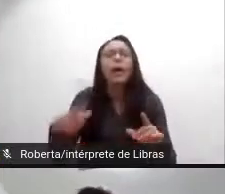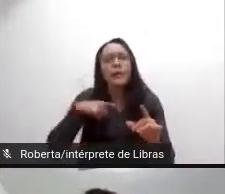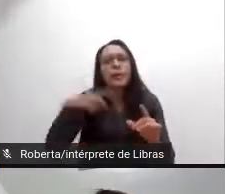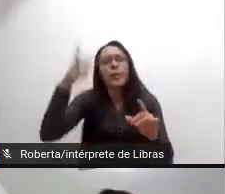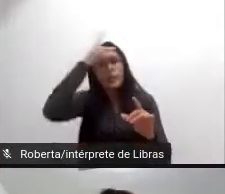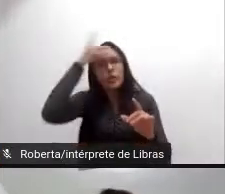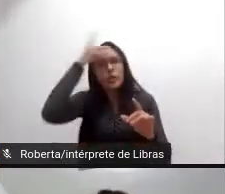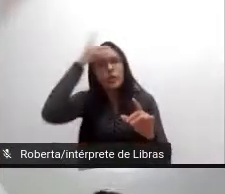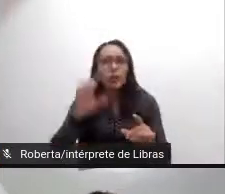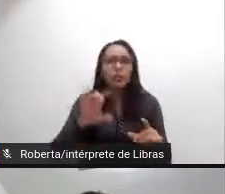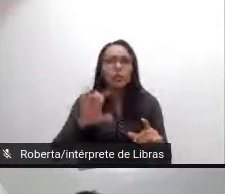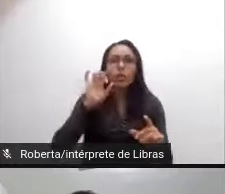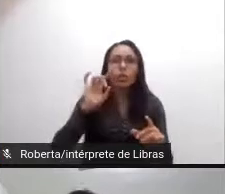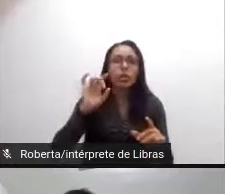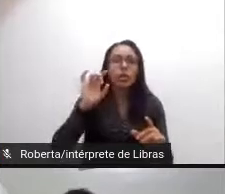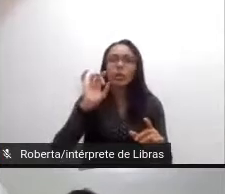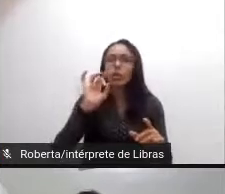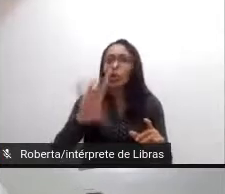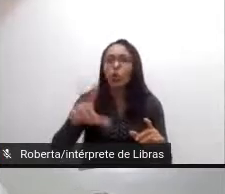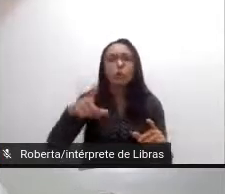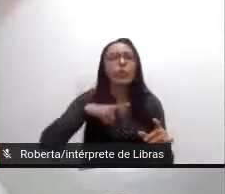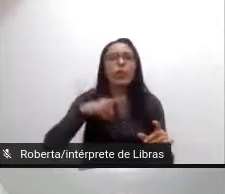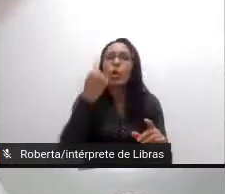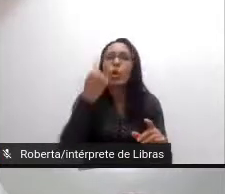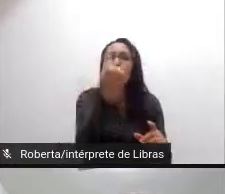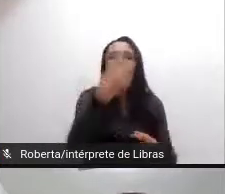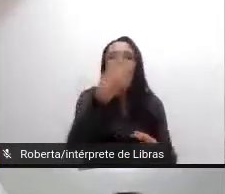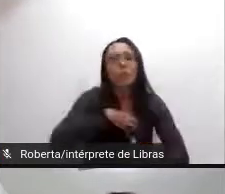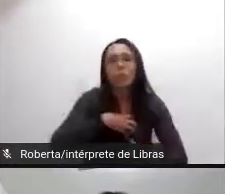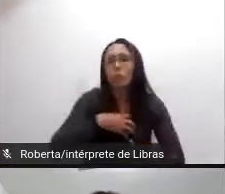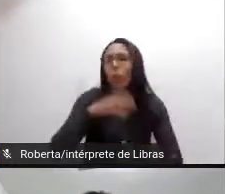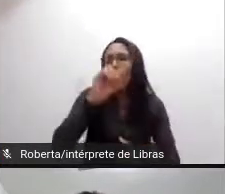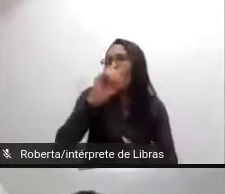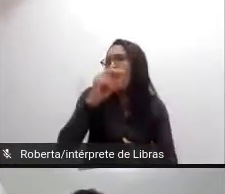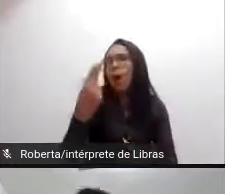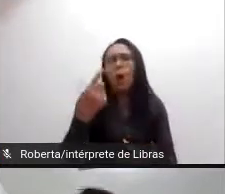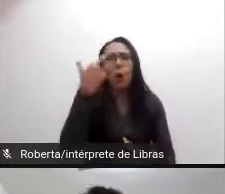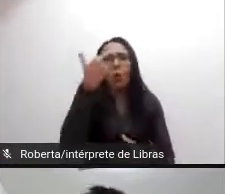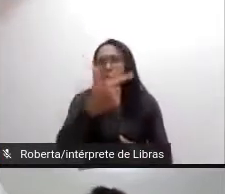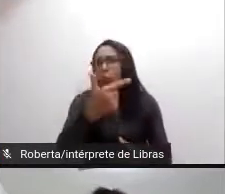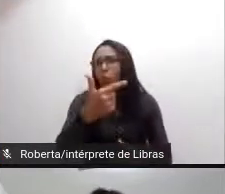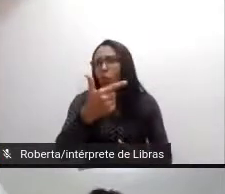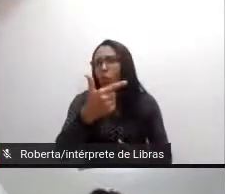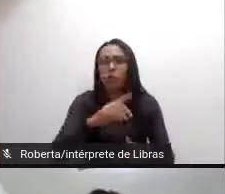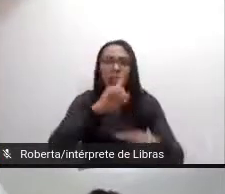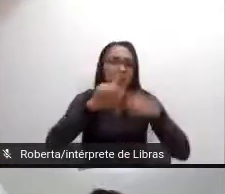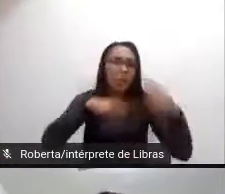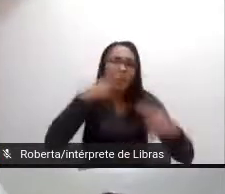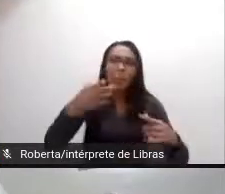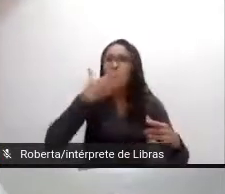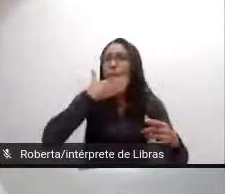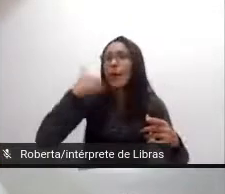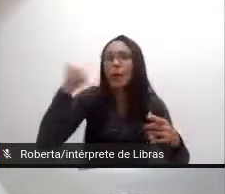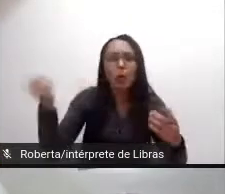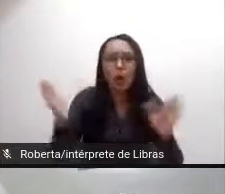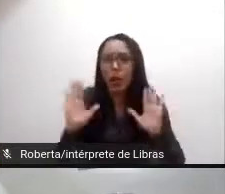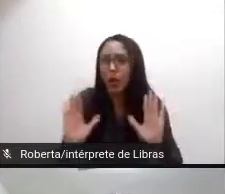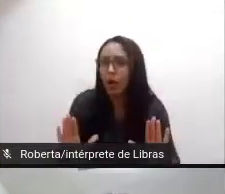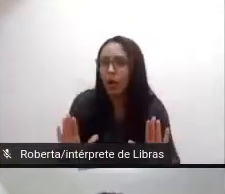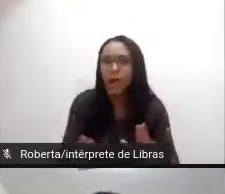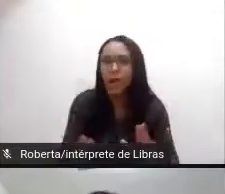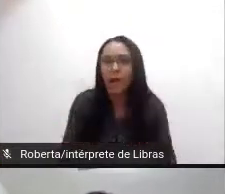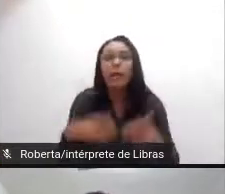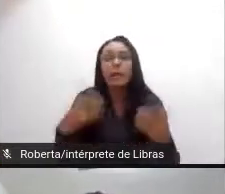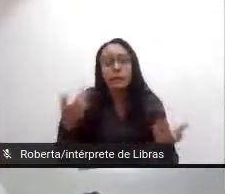1, 2, só vai ter essa manifestação de 1 a 2 dias e depois melhorar e não ter mais sintoma nenhum. Tem gente que vai